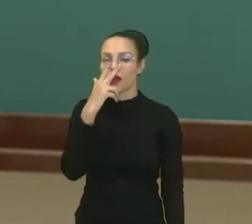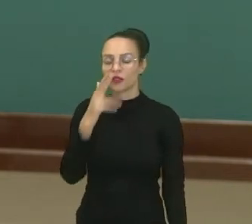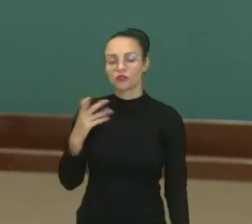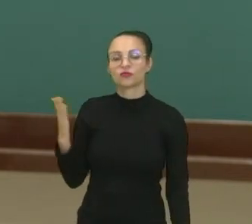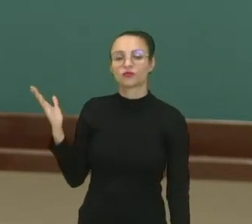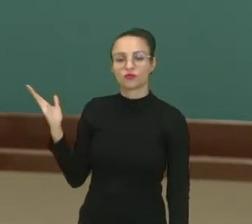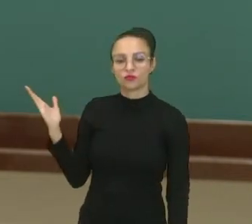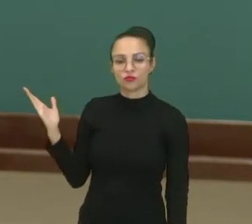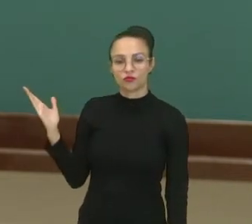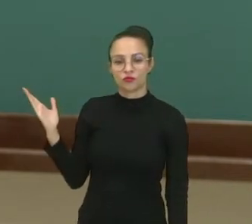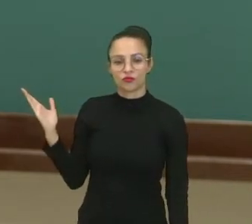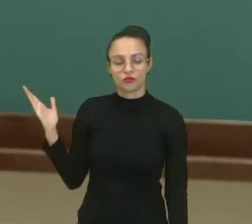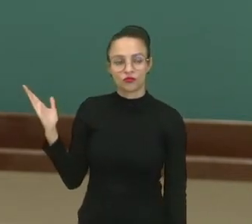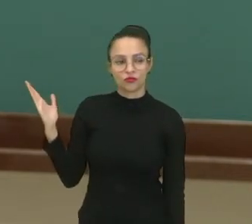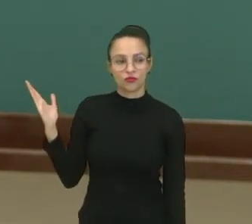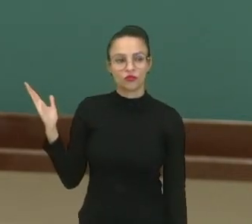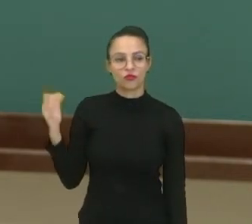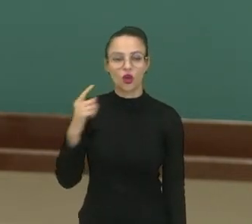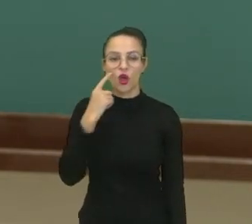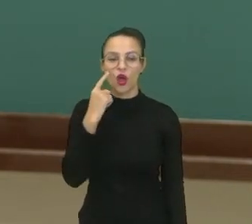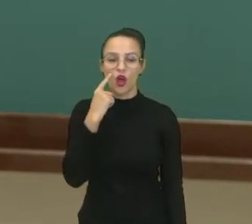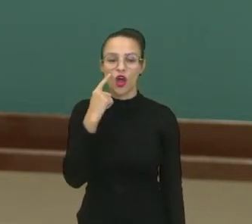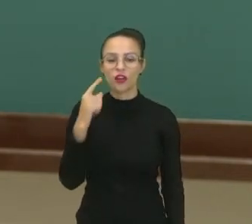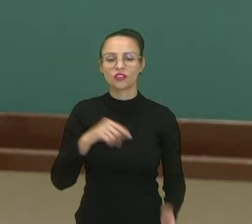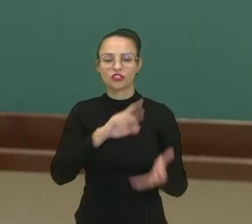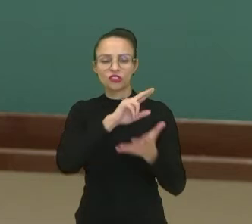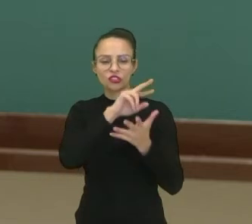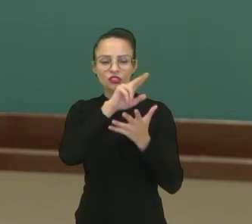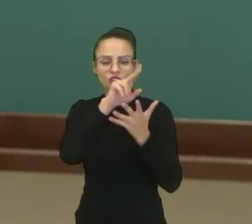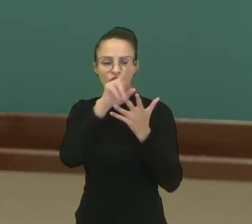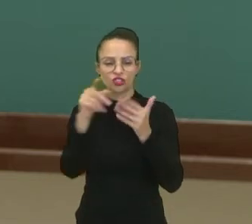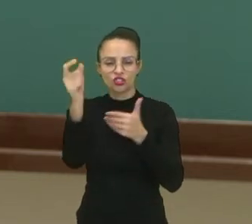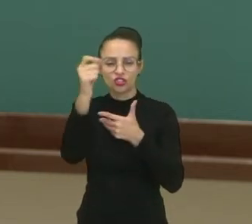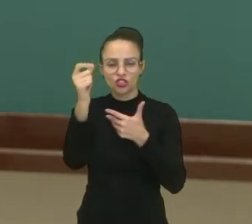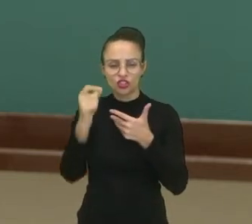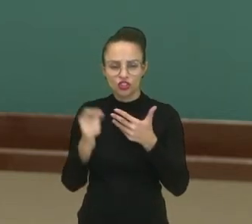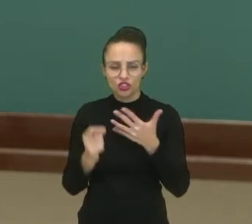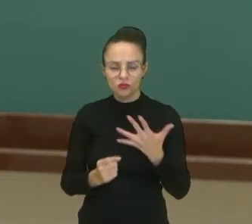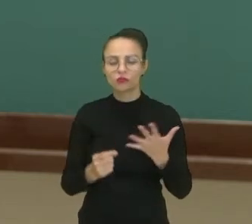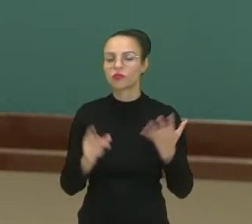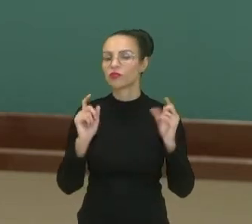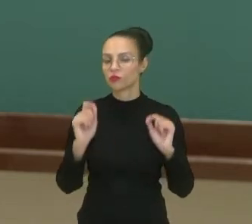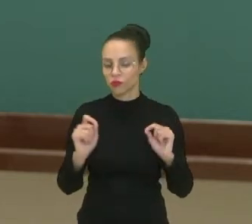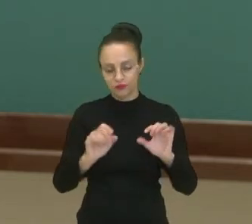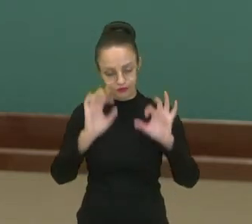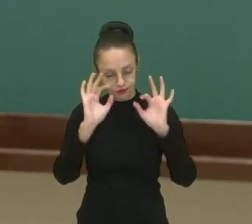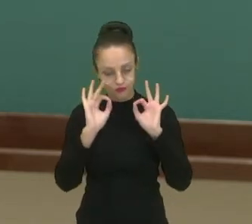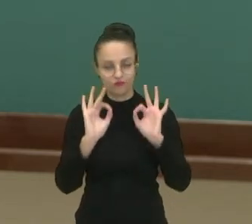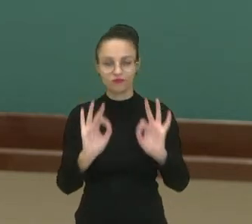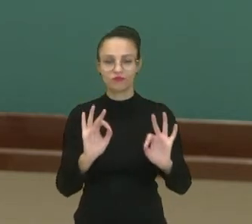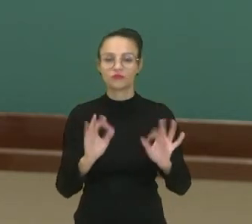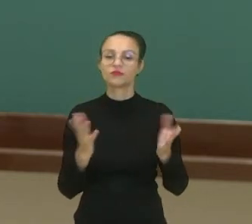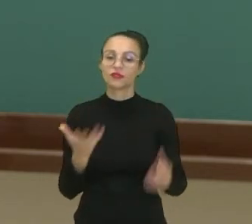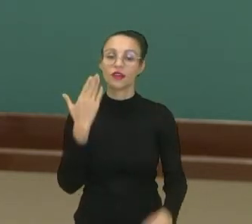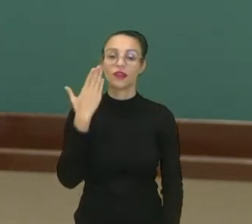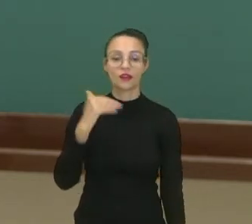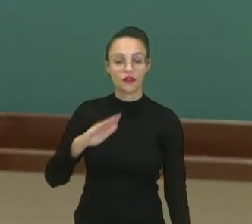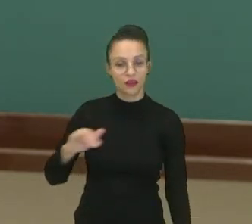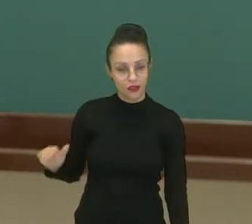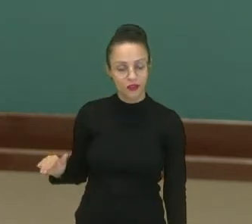Observando aqui, ó, figura de bichinho, de monstrinhos, coisinha engraçada, tal. Exato. Crianças